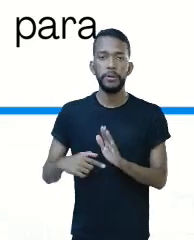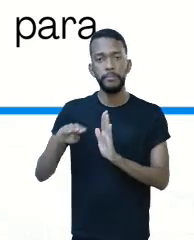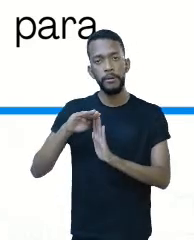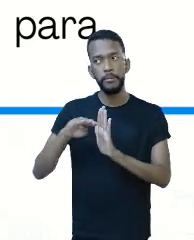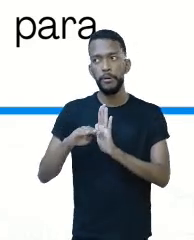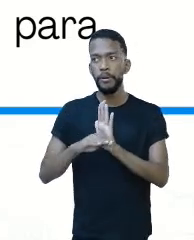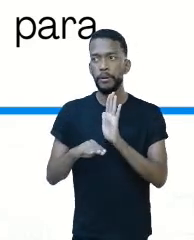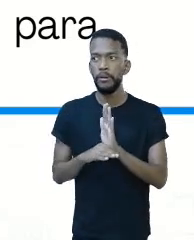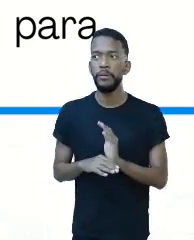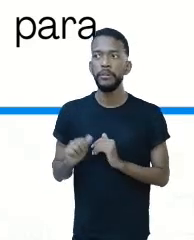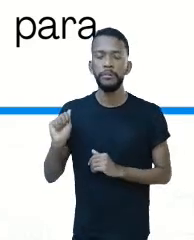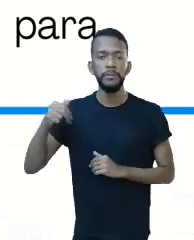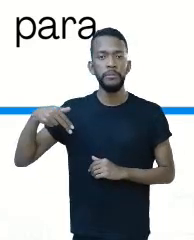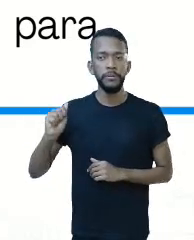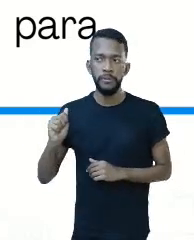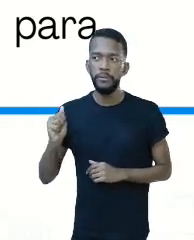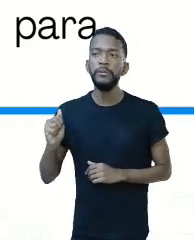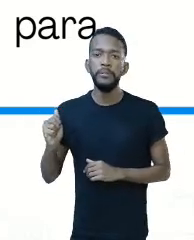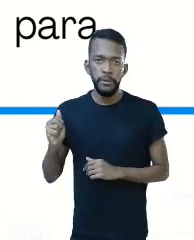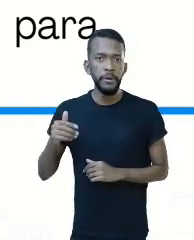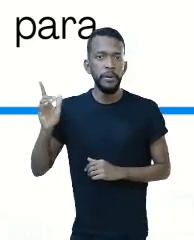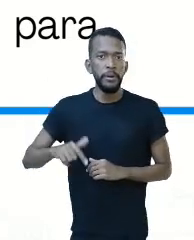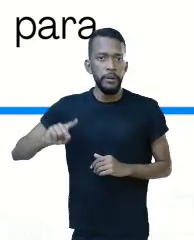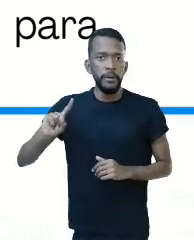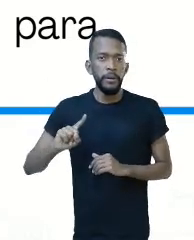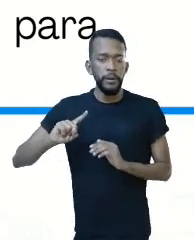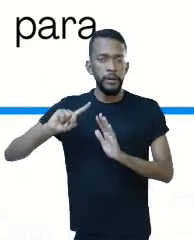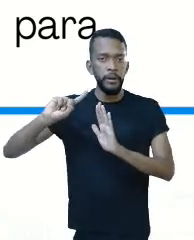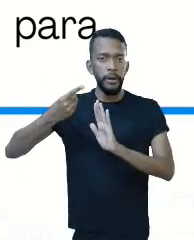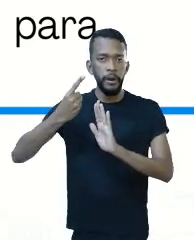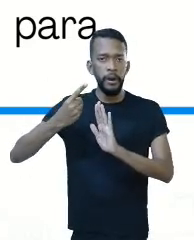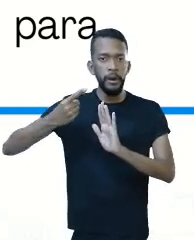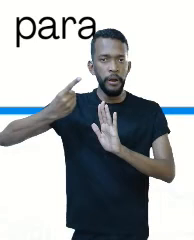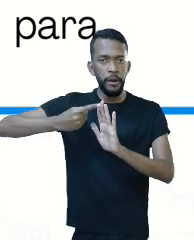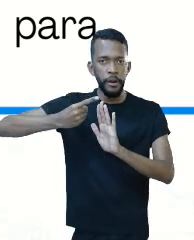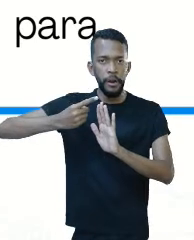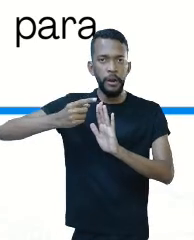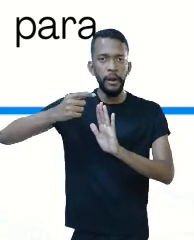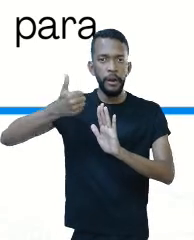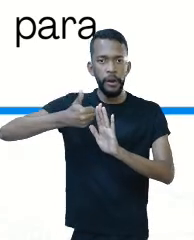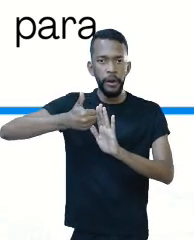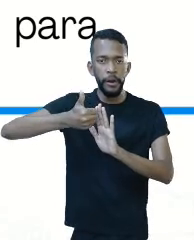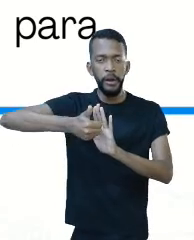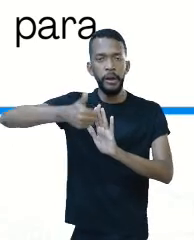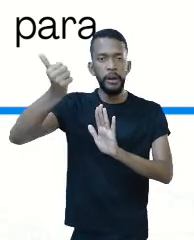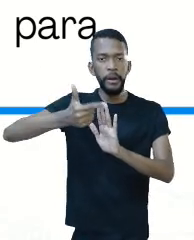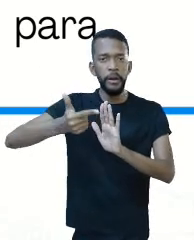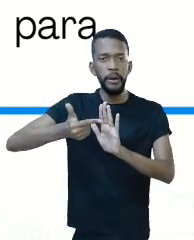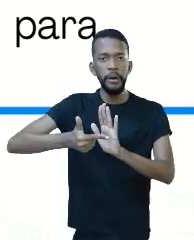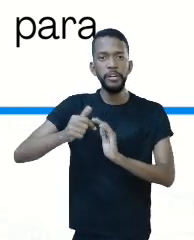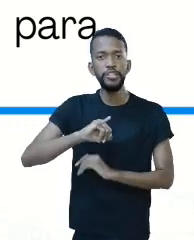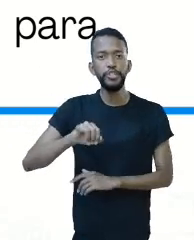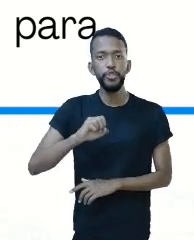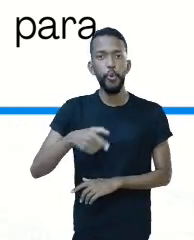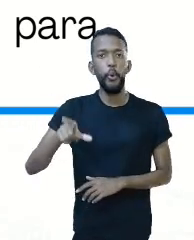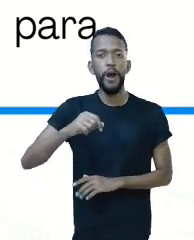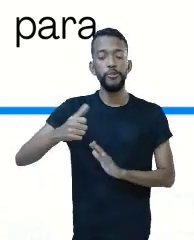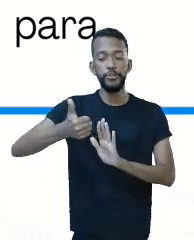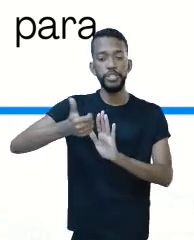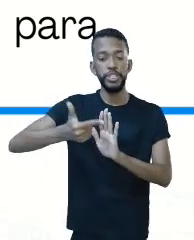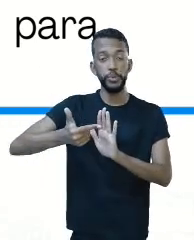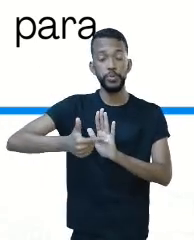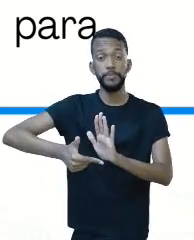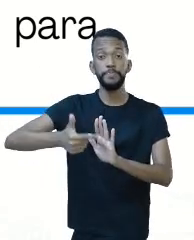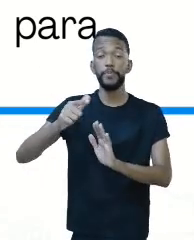delas. Ana está aí, ó, tirou em primeiro lugar. João em segundo lugar. Lucas